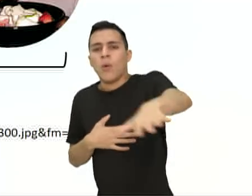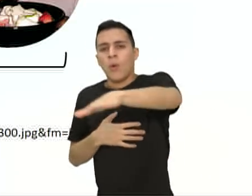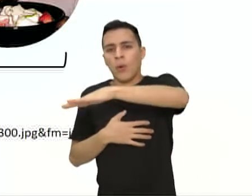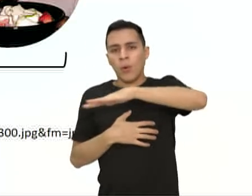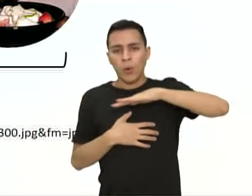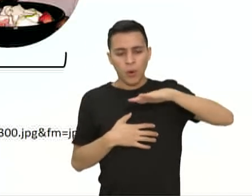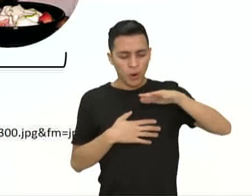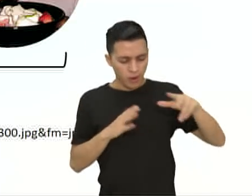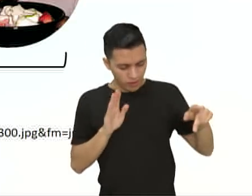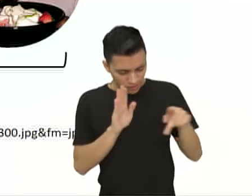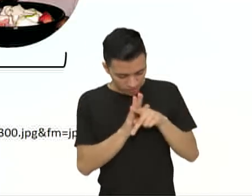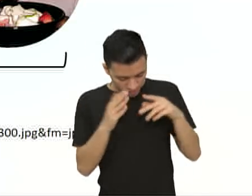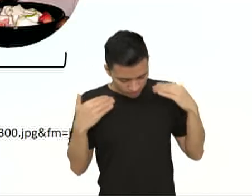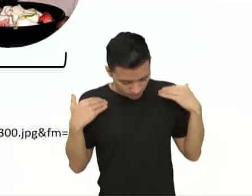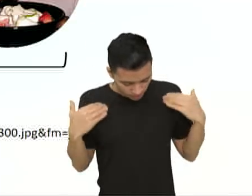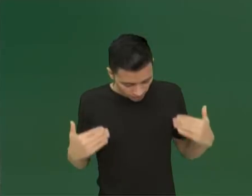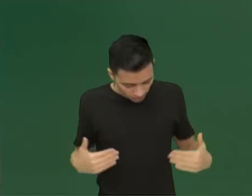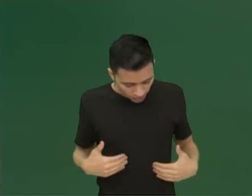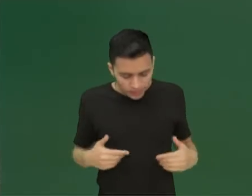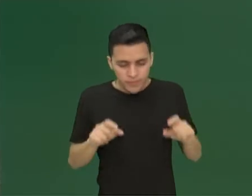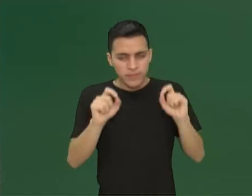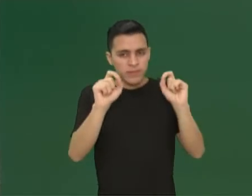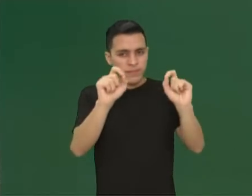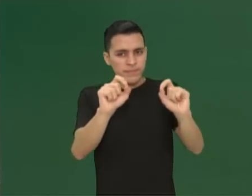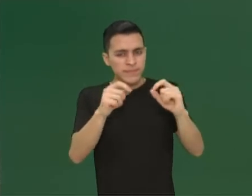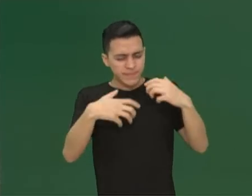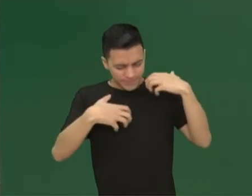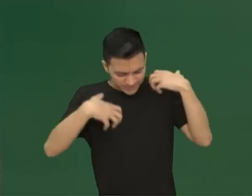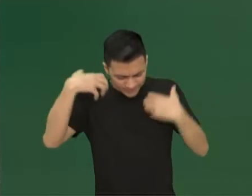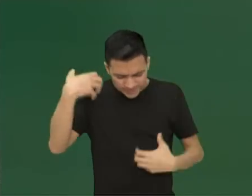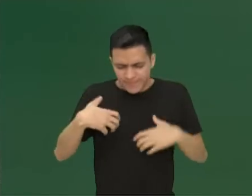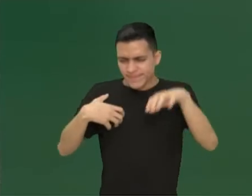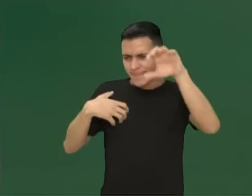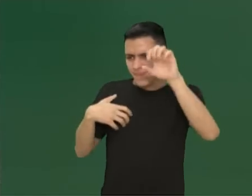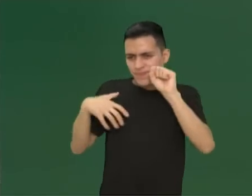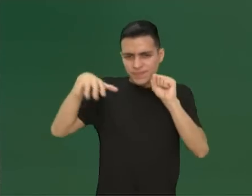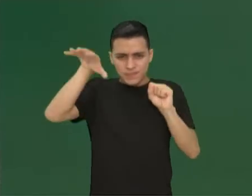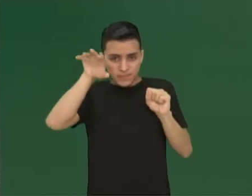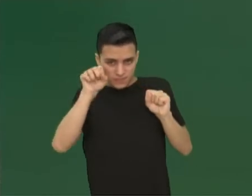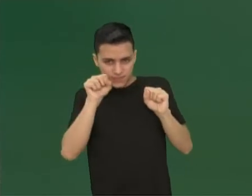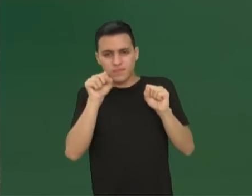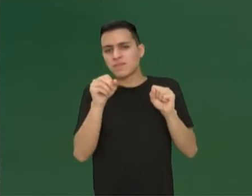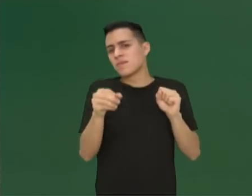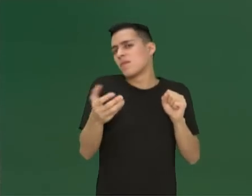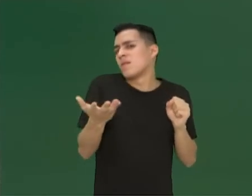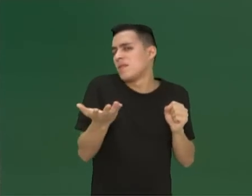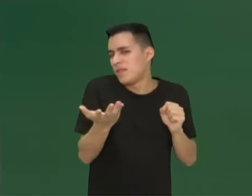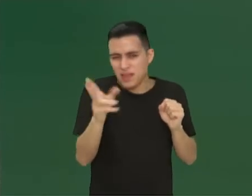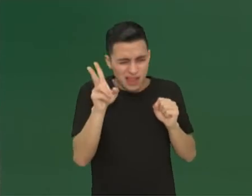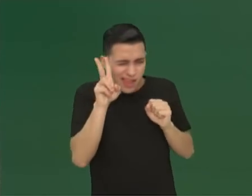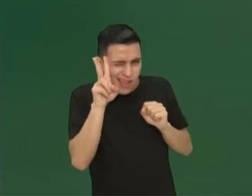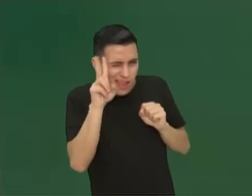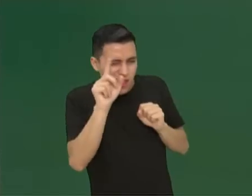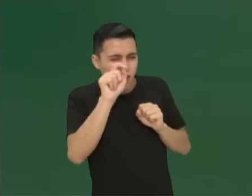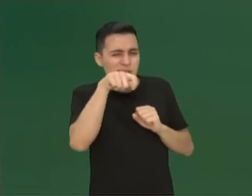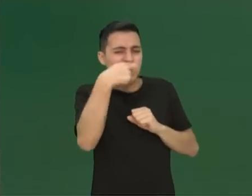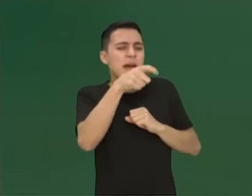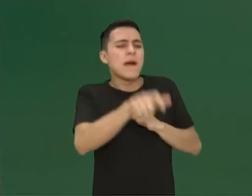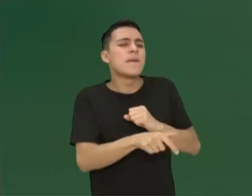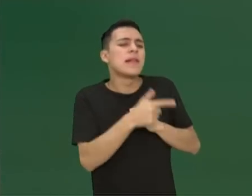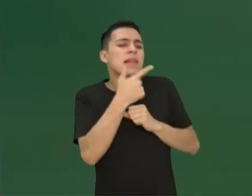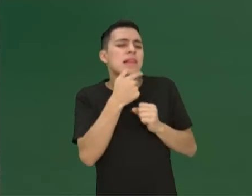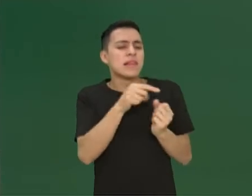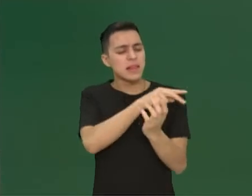do nosso próprio corpo. Então, nós temos órgãos receptores externos. Lembra o caso lá do menino lendo o